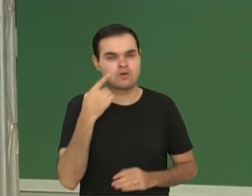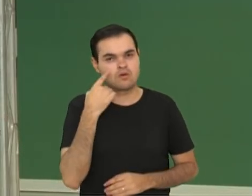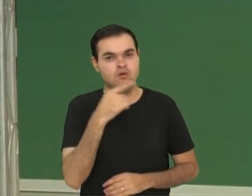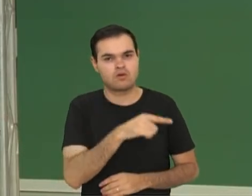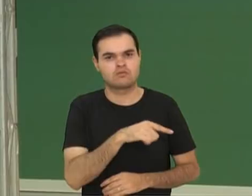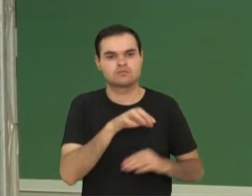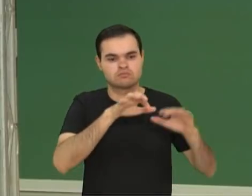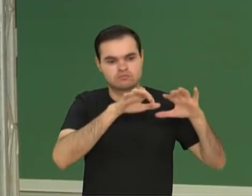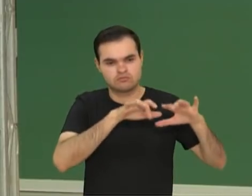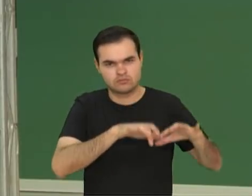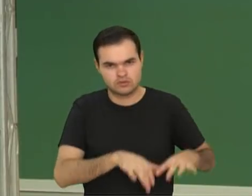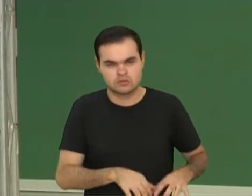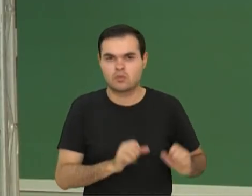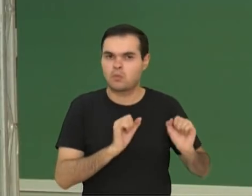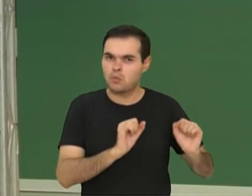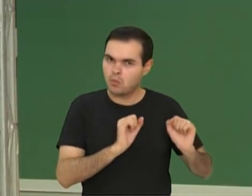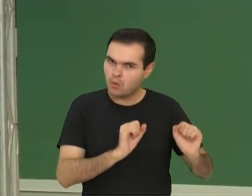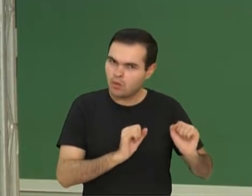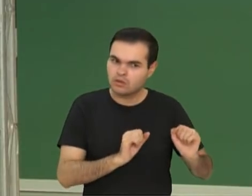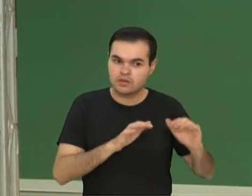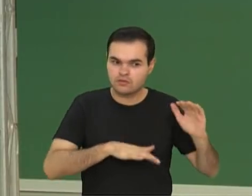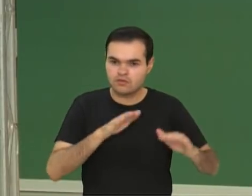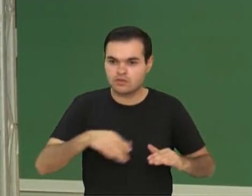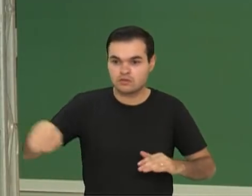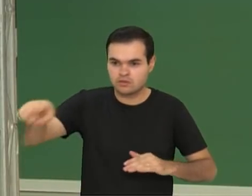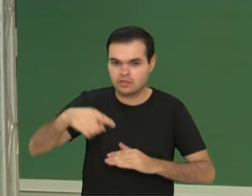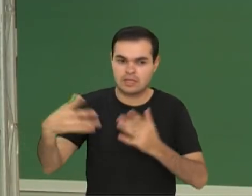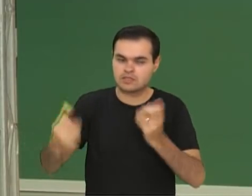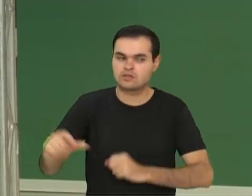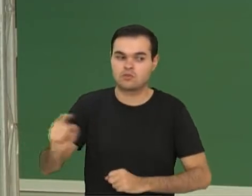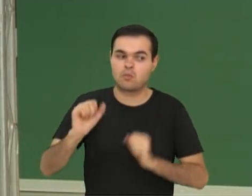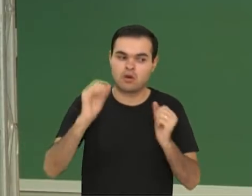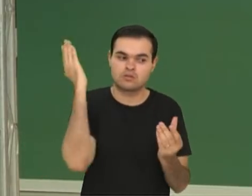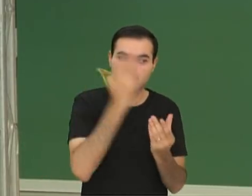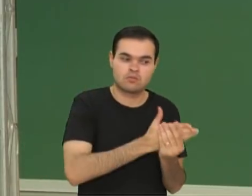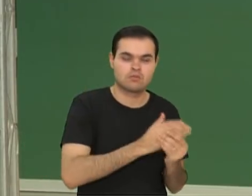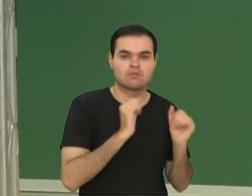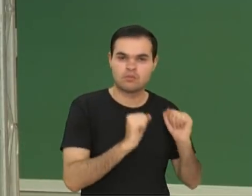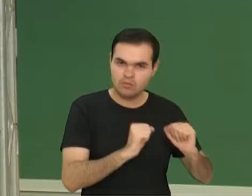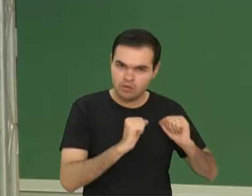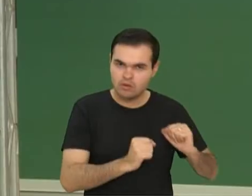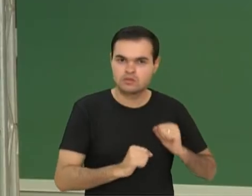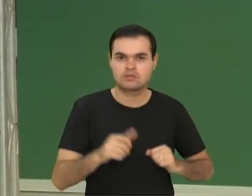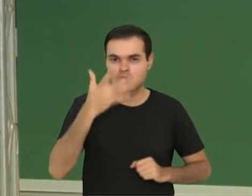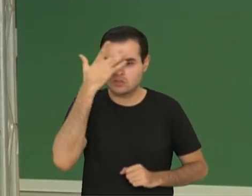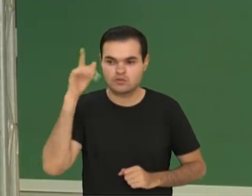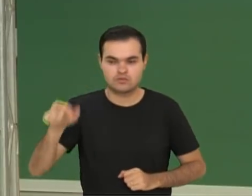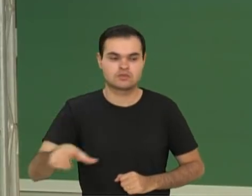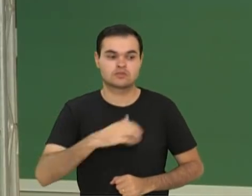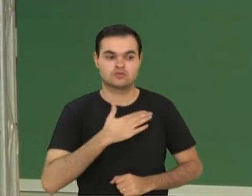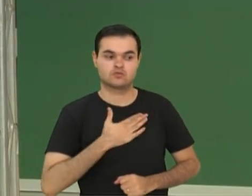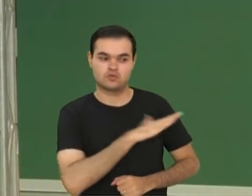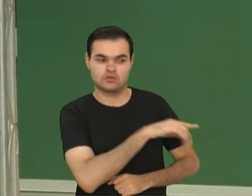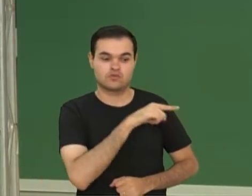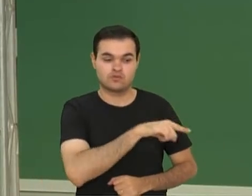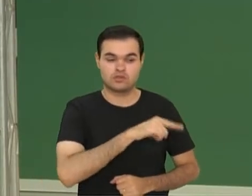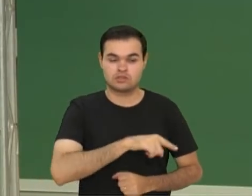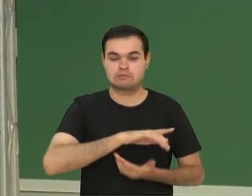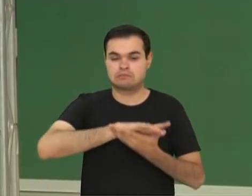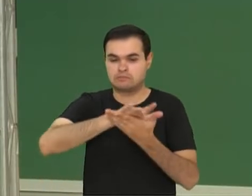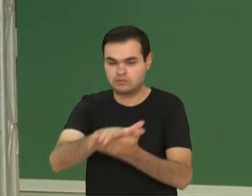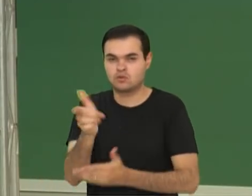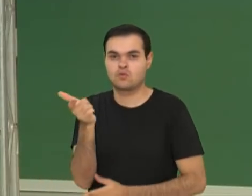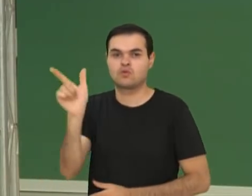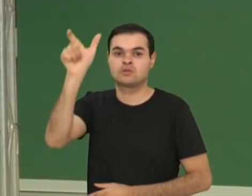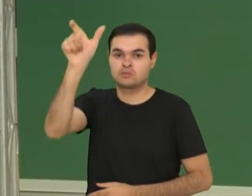o que você escreveu não vai ser bem aceito, você pode ser processado, alguém não vai gostar, você está ferindo a